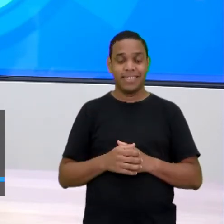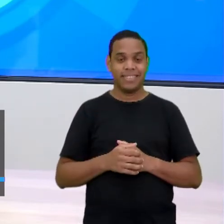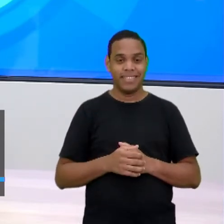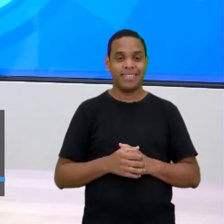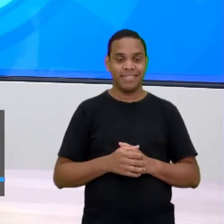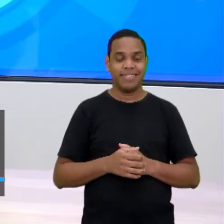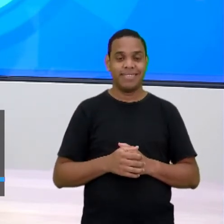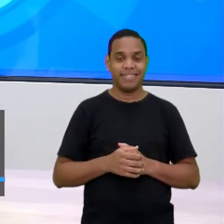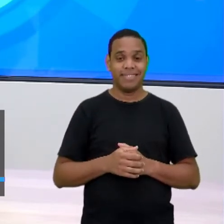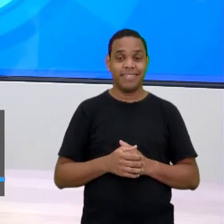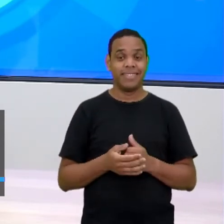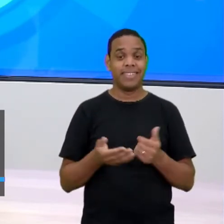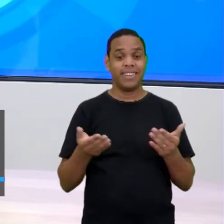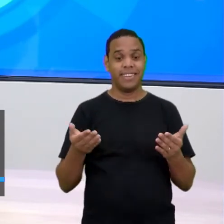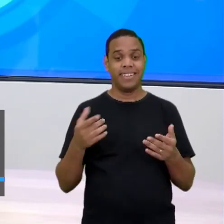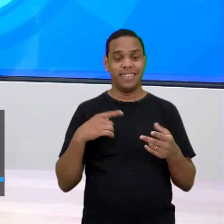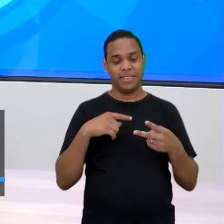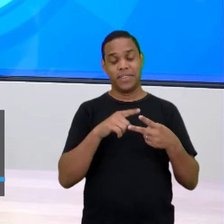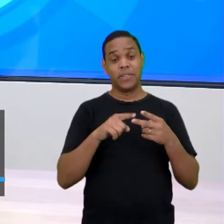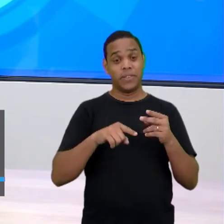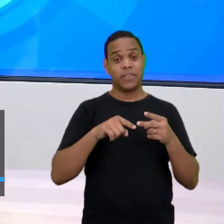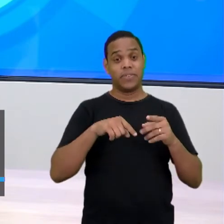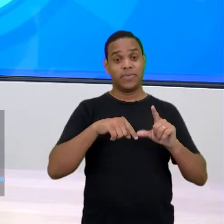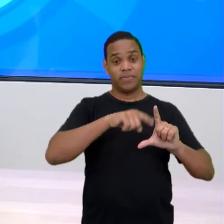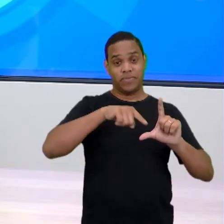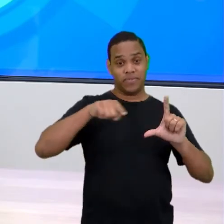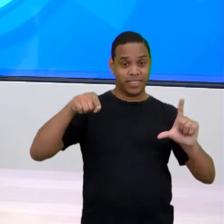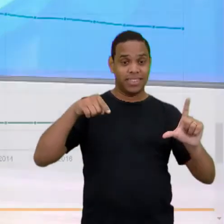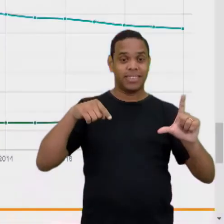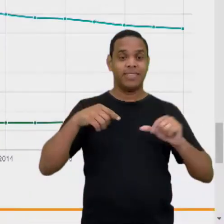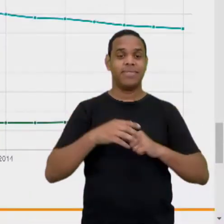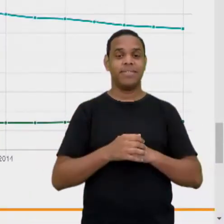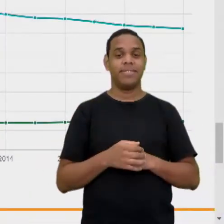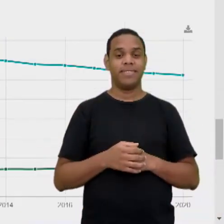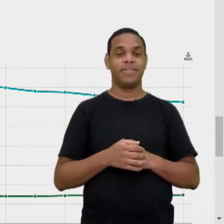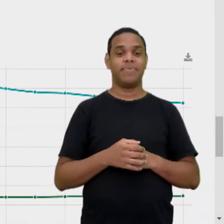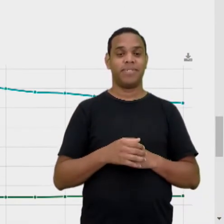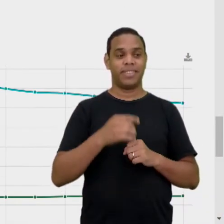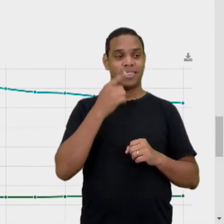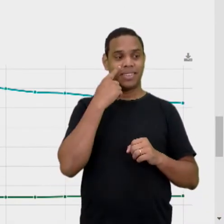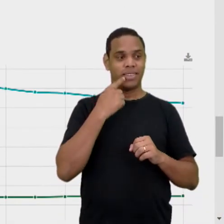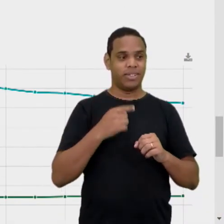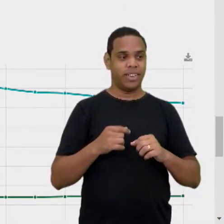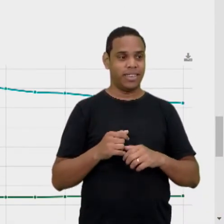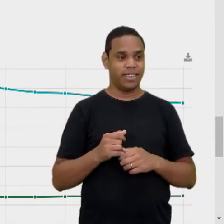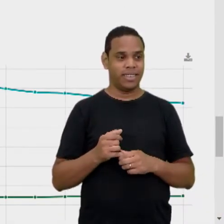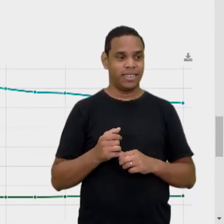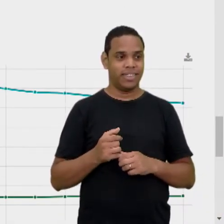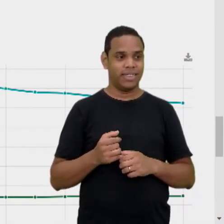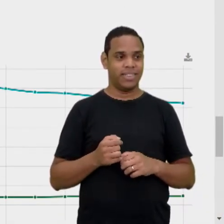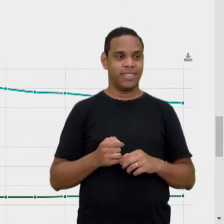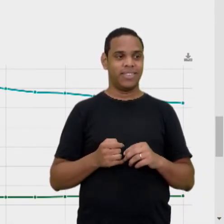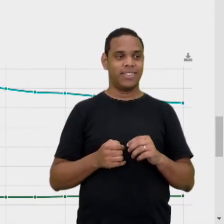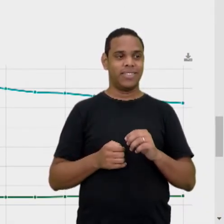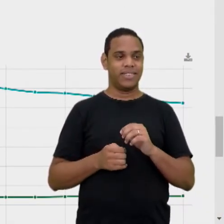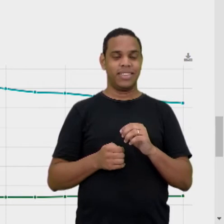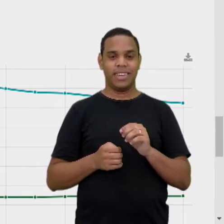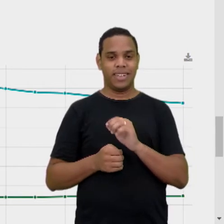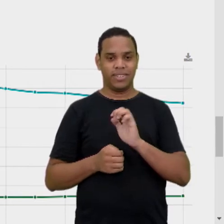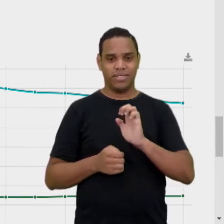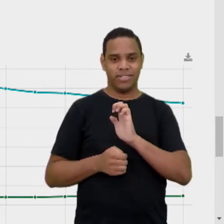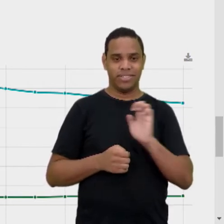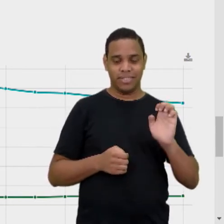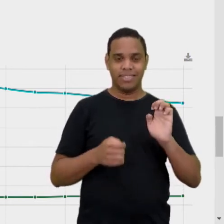cara? Então nós temos esses dois gráficos. Agora, se a gente olhar aqui para o lado esquerdo, vocês estão vendo aí valores, como